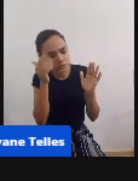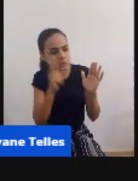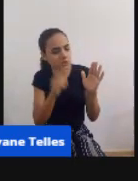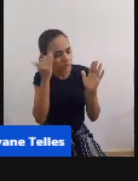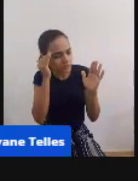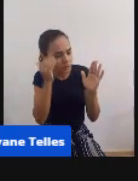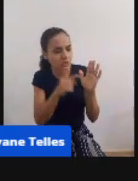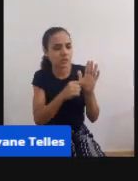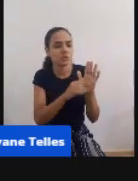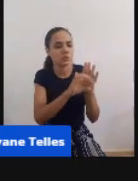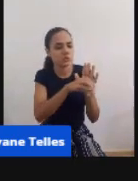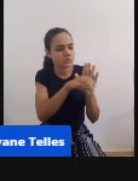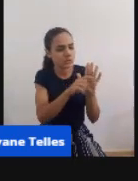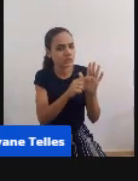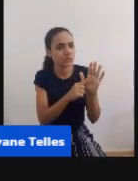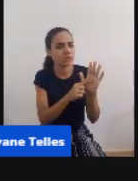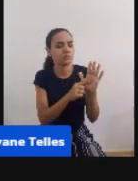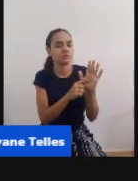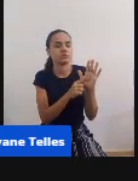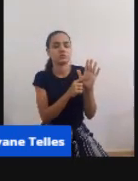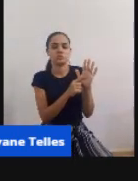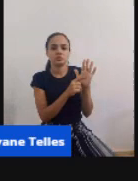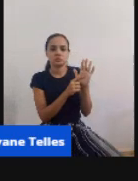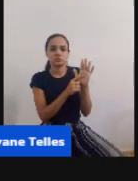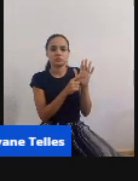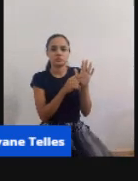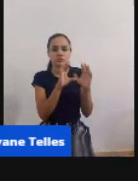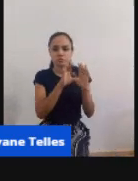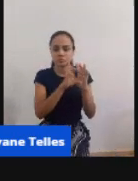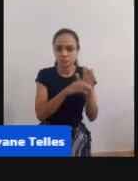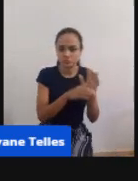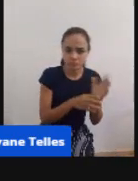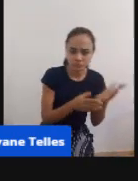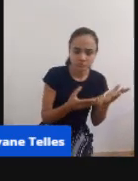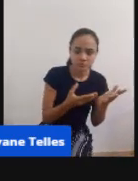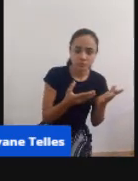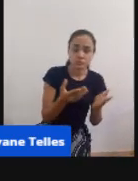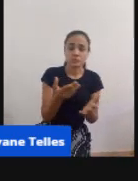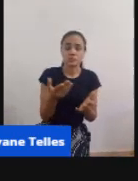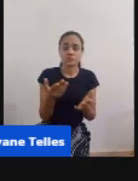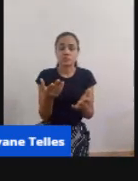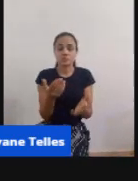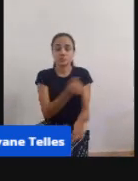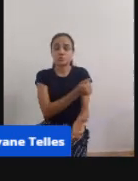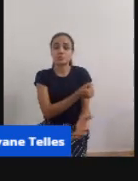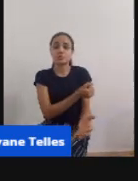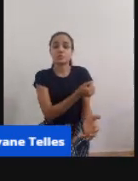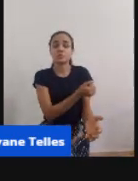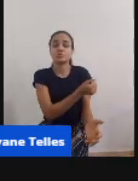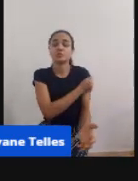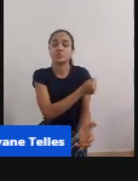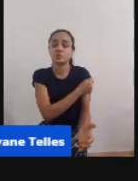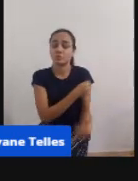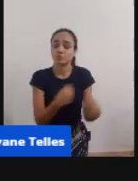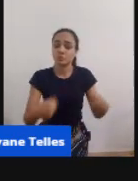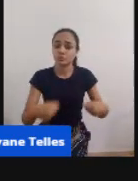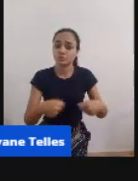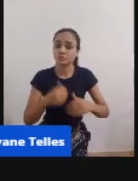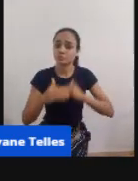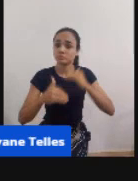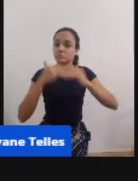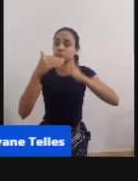esses conceitos, os alunos desenvolverão as atividades propostas, acompanhados, sempre que necessário